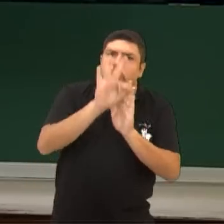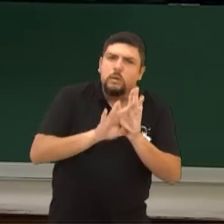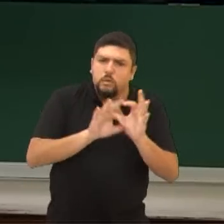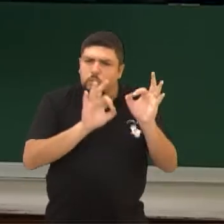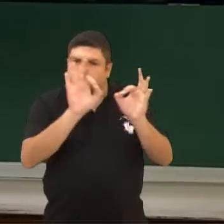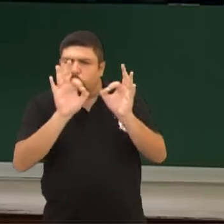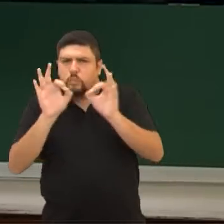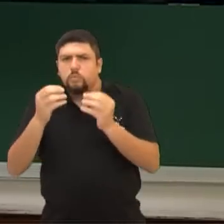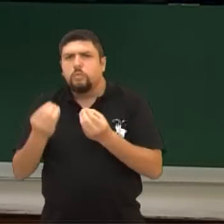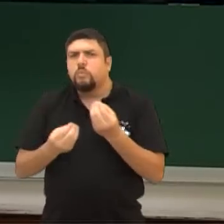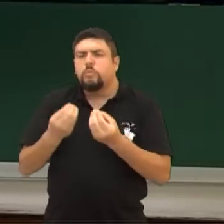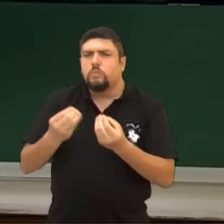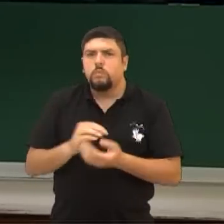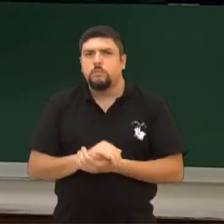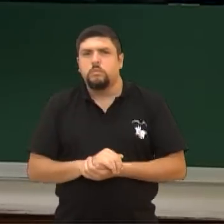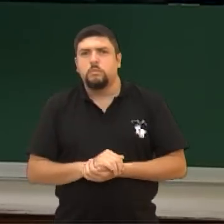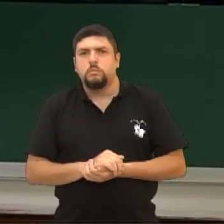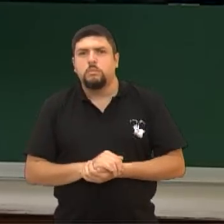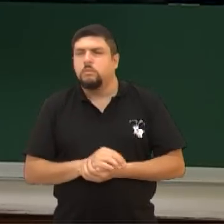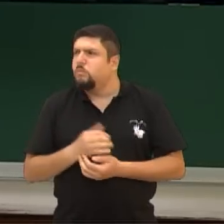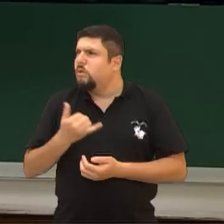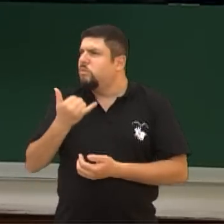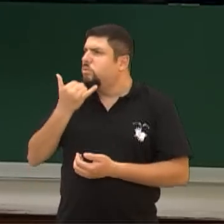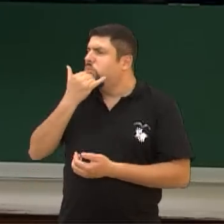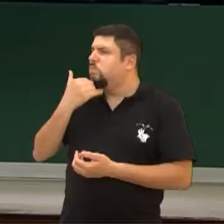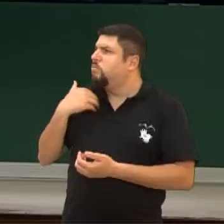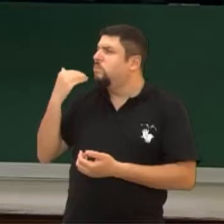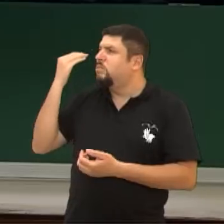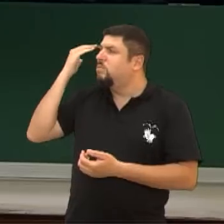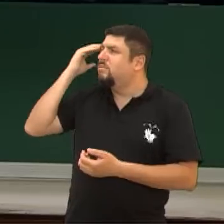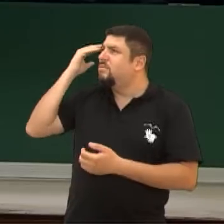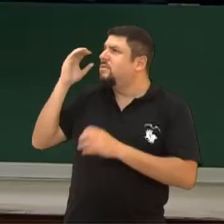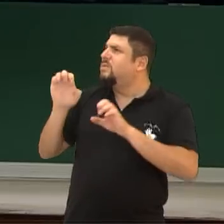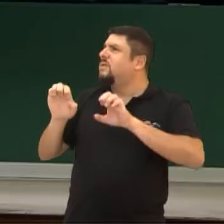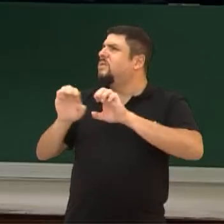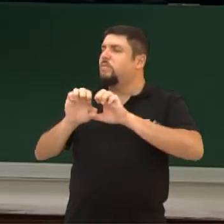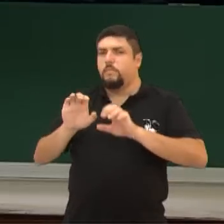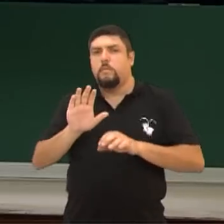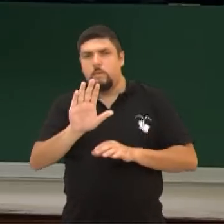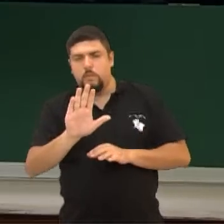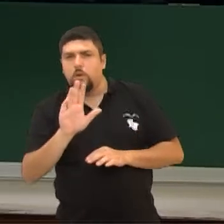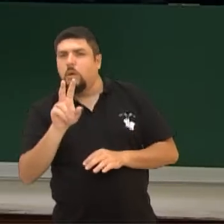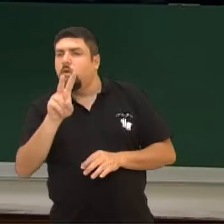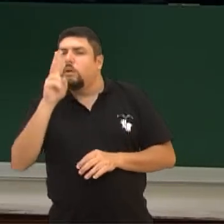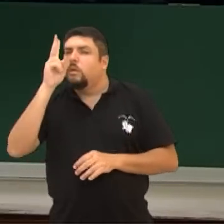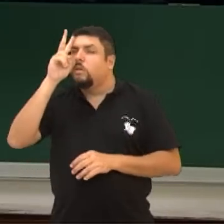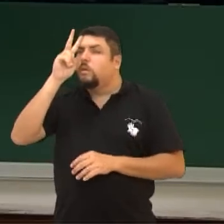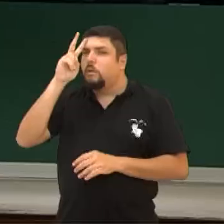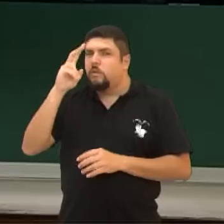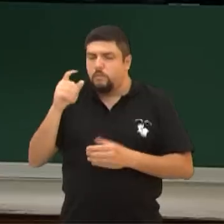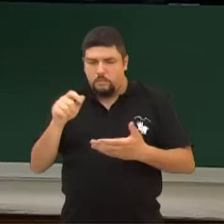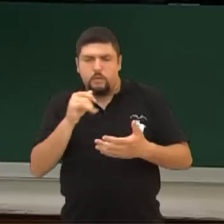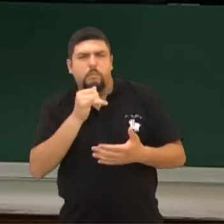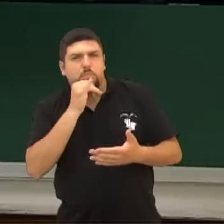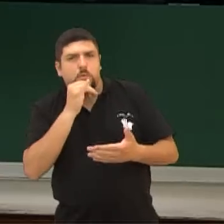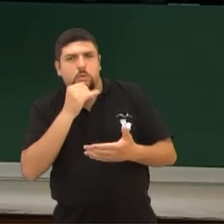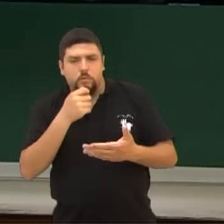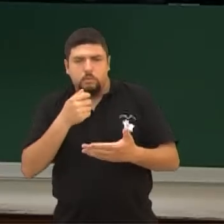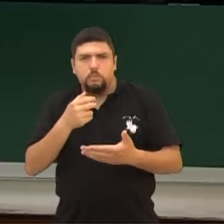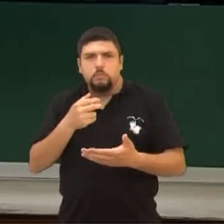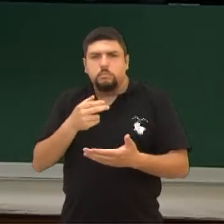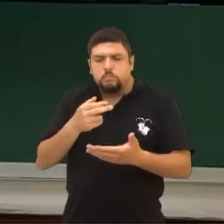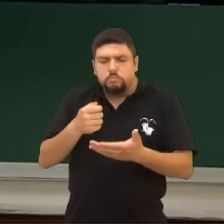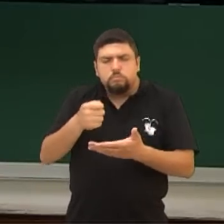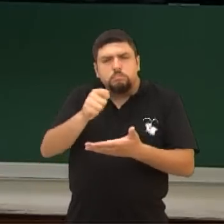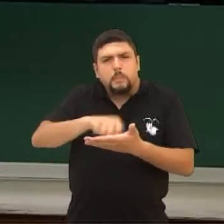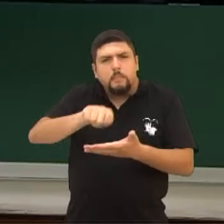organizado? Professora, eu não entendo quando você fala estrutura. Você lembra que lá, quando você faz um bilhete, tem que